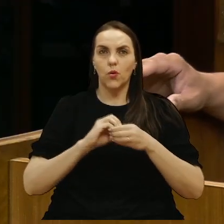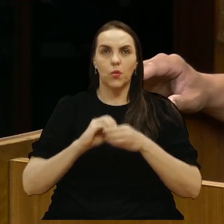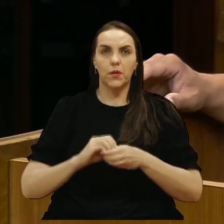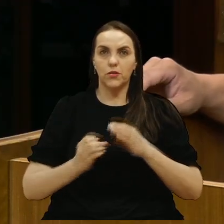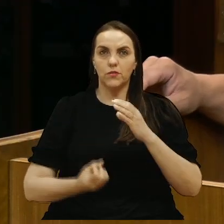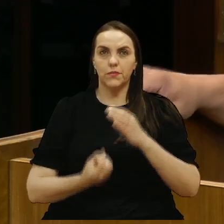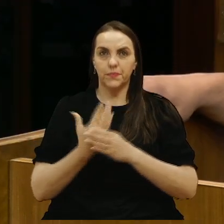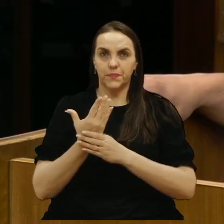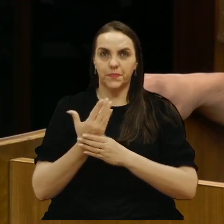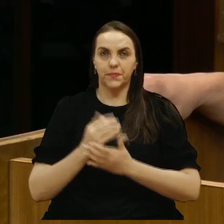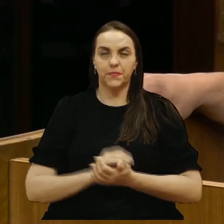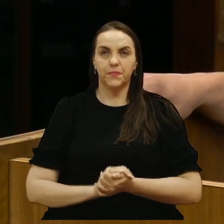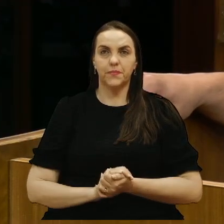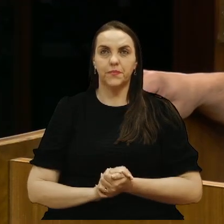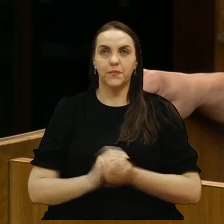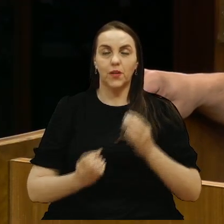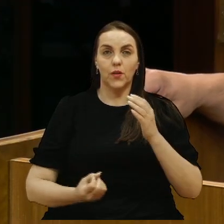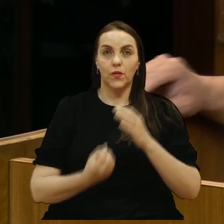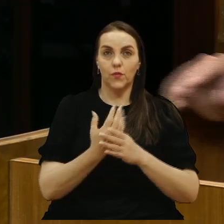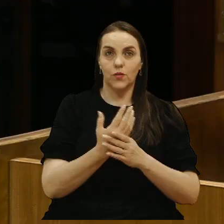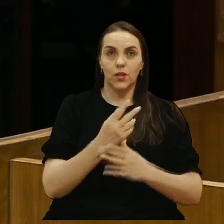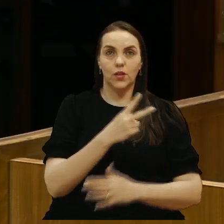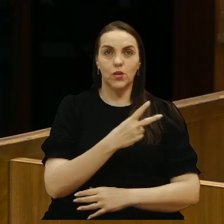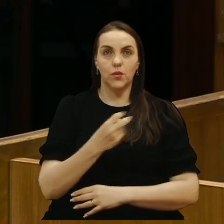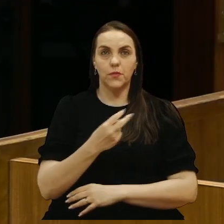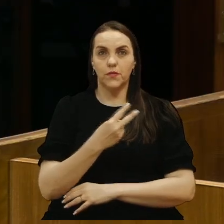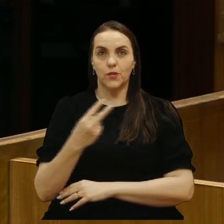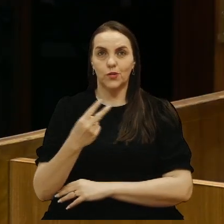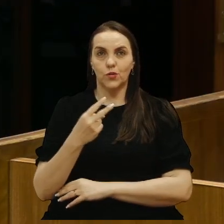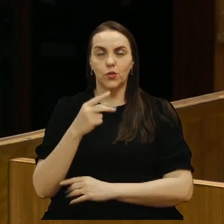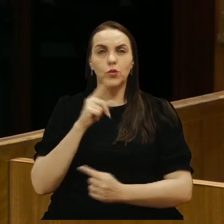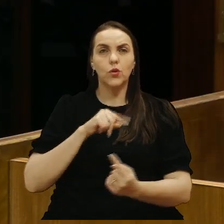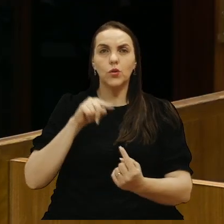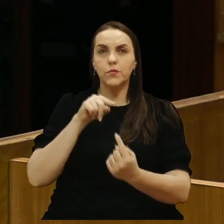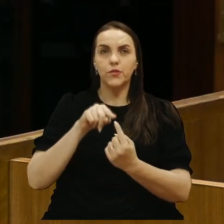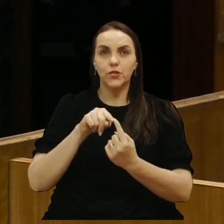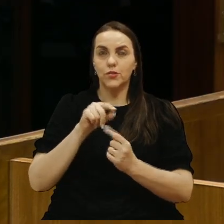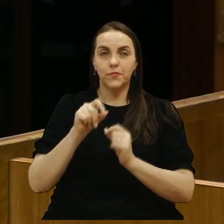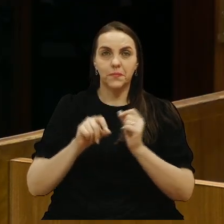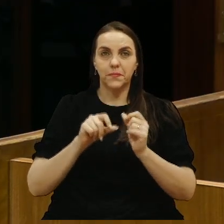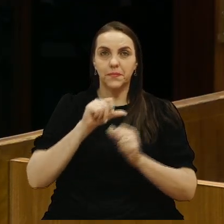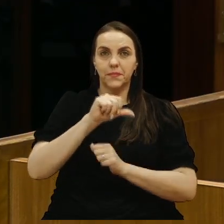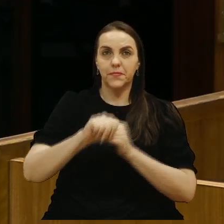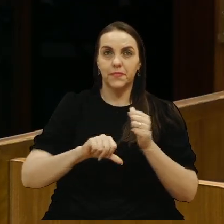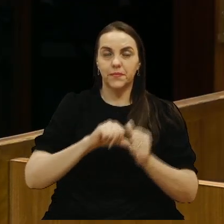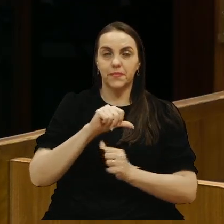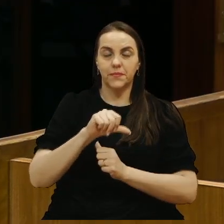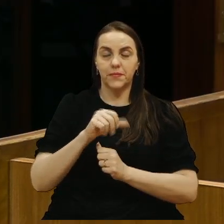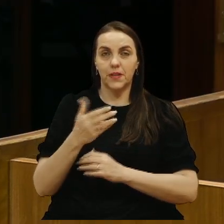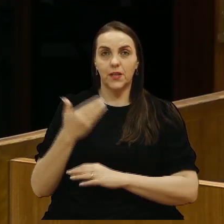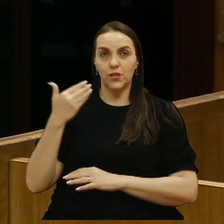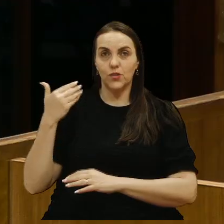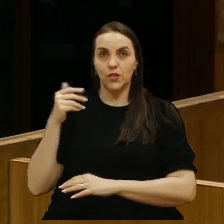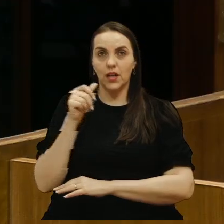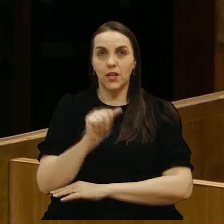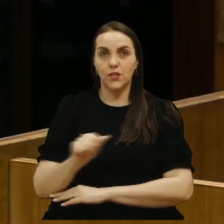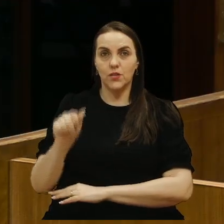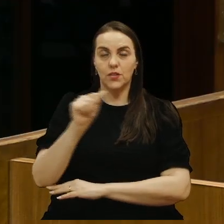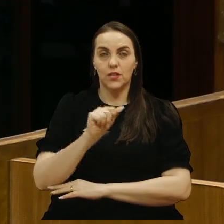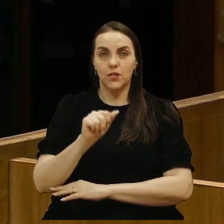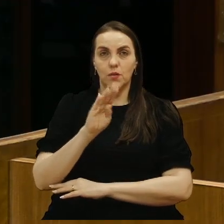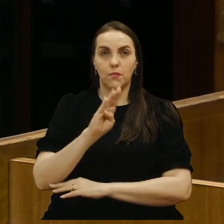A cooperativa ela foi fundada em 2022 com o objetivo de transformar a antiga Associação Belo Horizonte